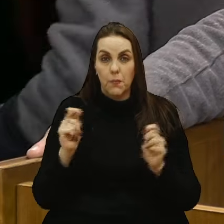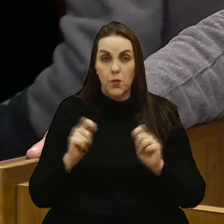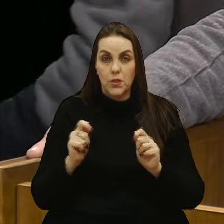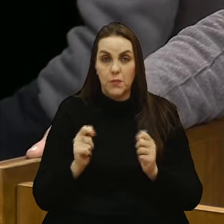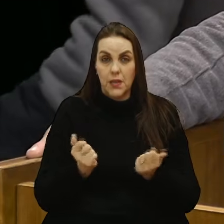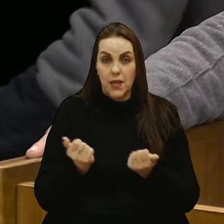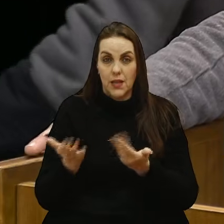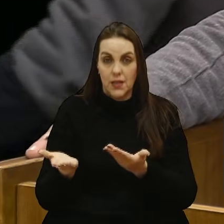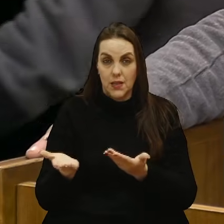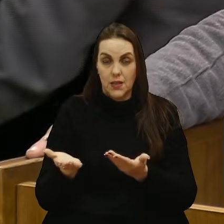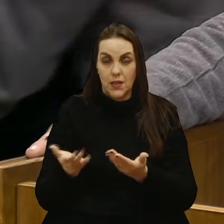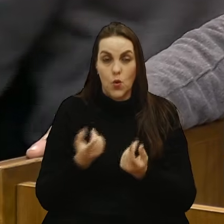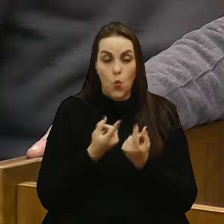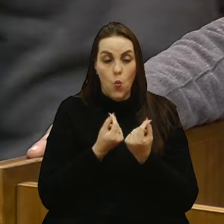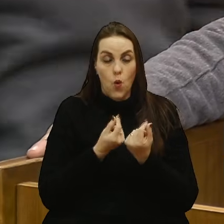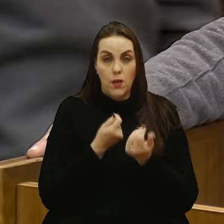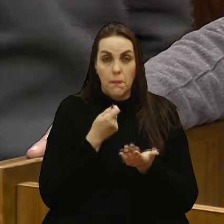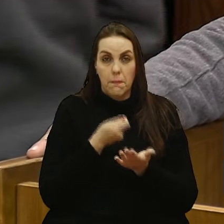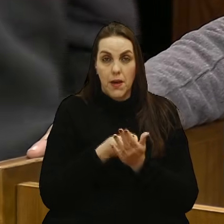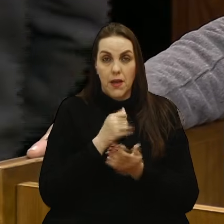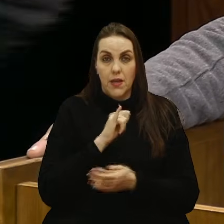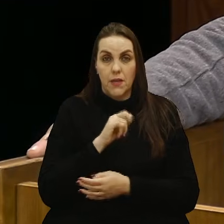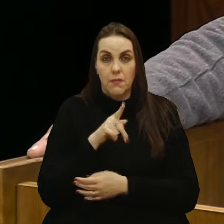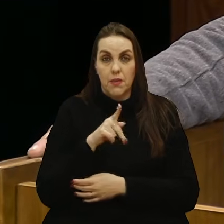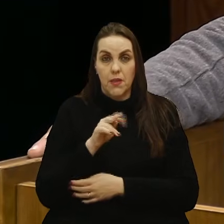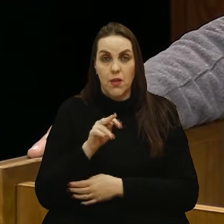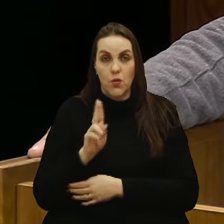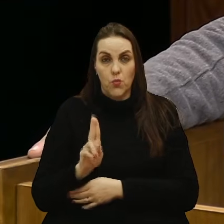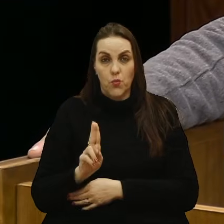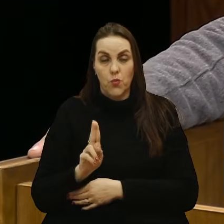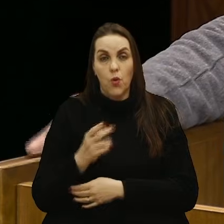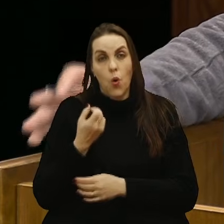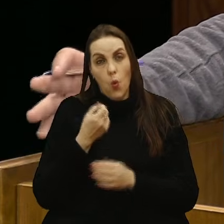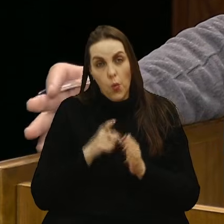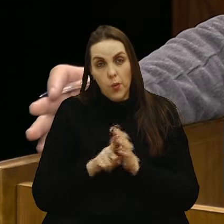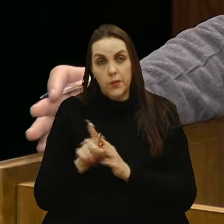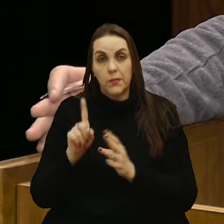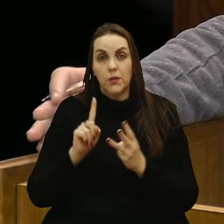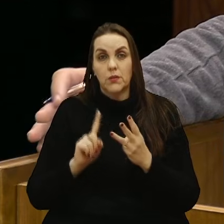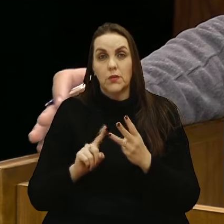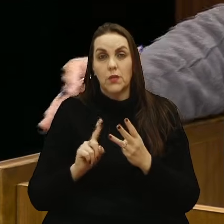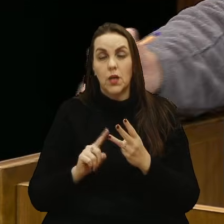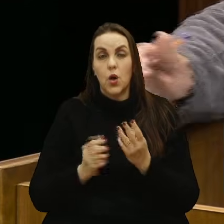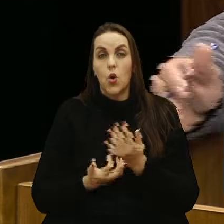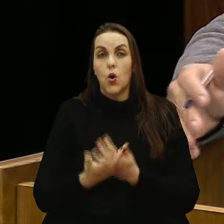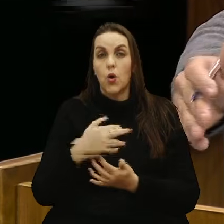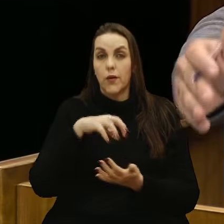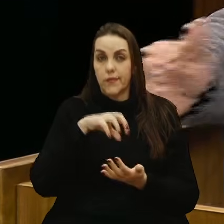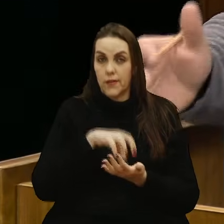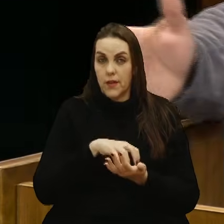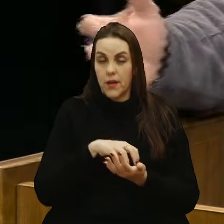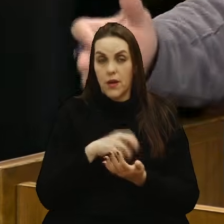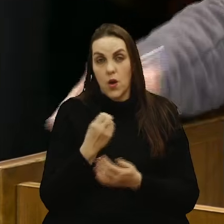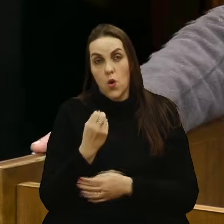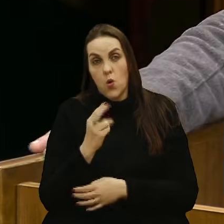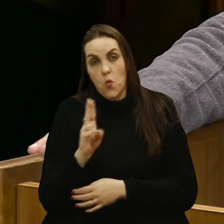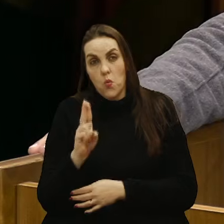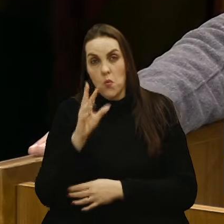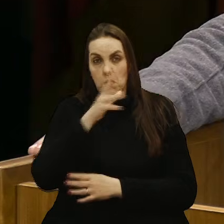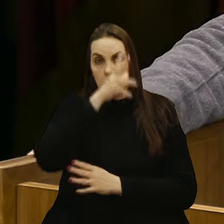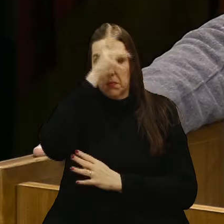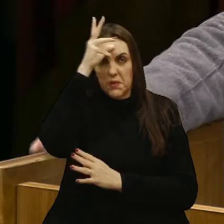colocar pelo preço que paga no IPTU. Outra pergunta, a Codeca ou a